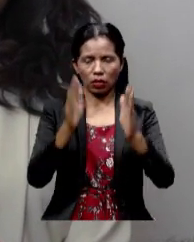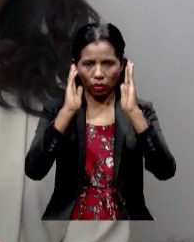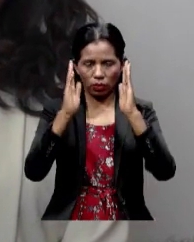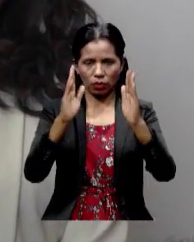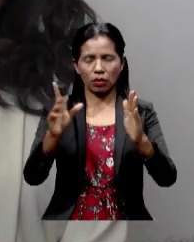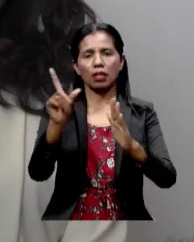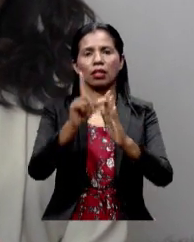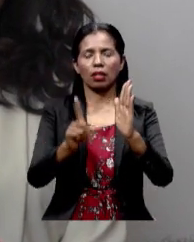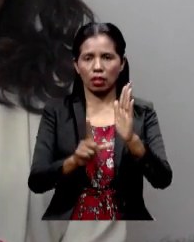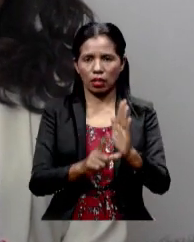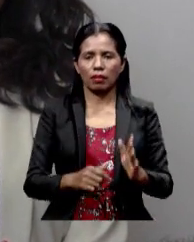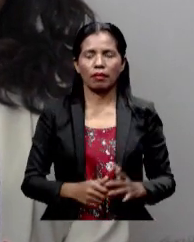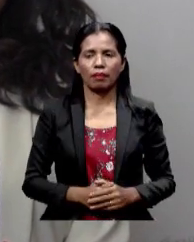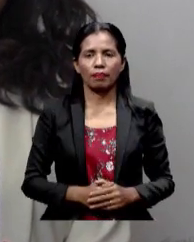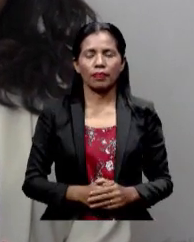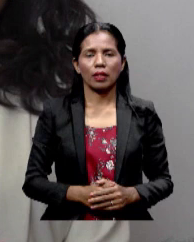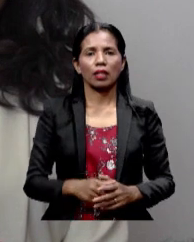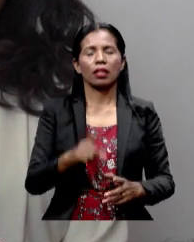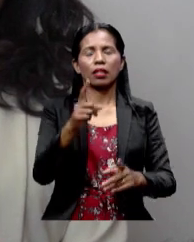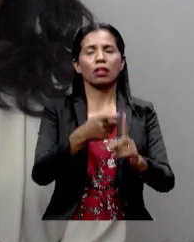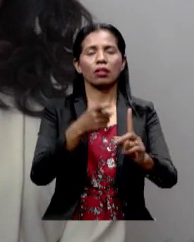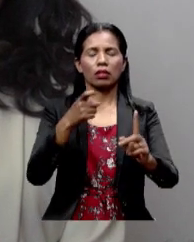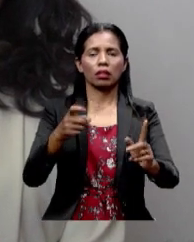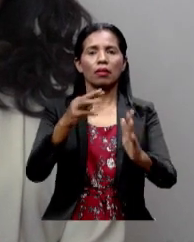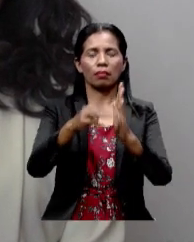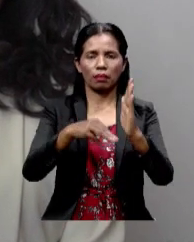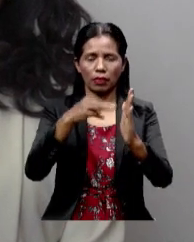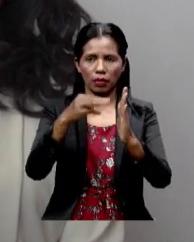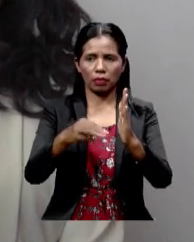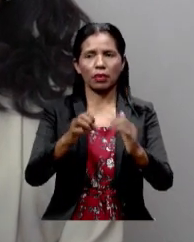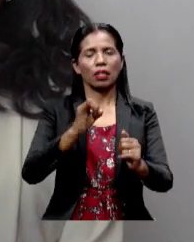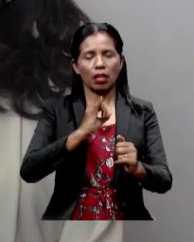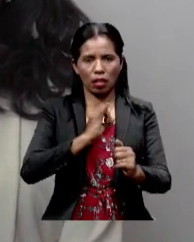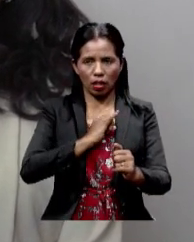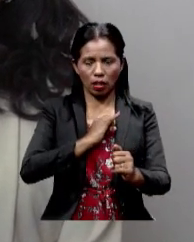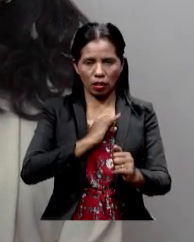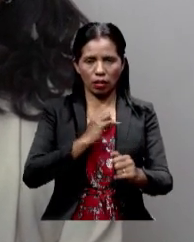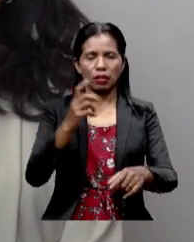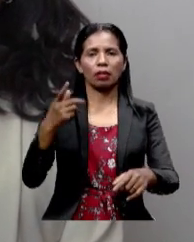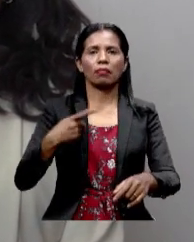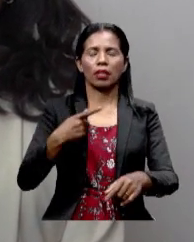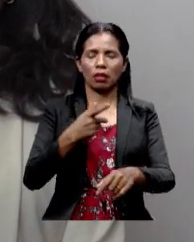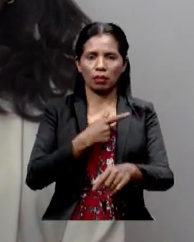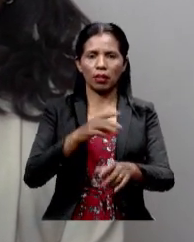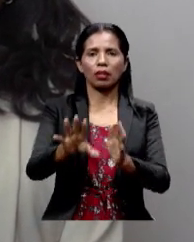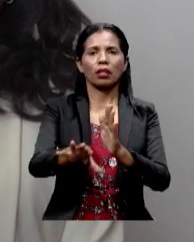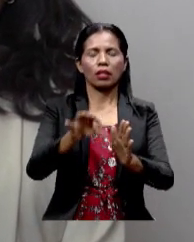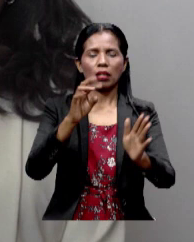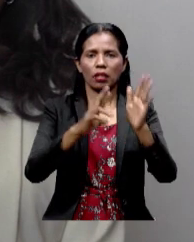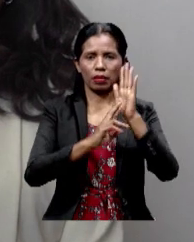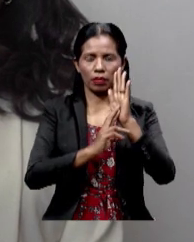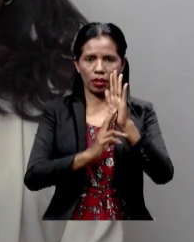legal. E da husi expert e a media nebe haurasik momento ne Parlamento Hili